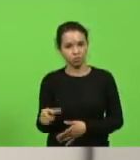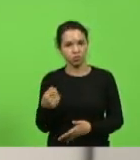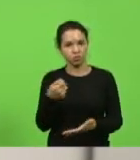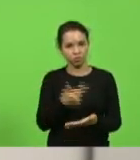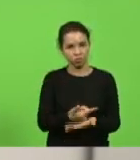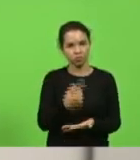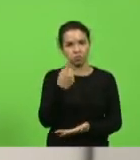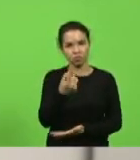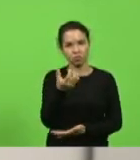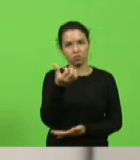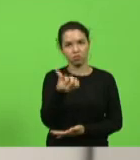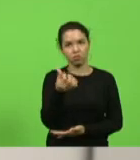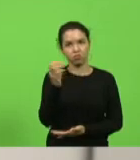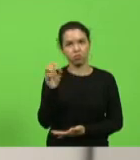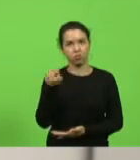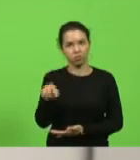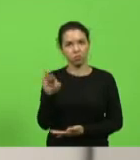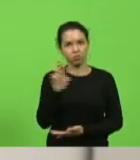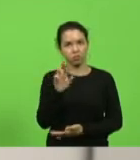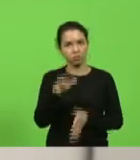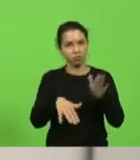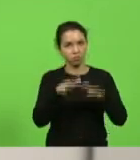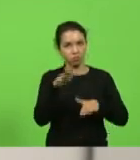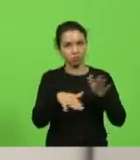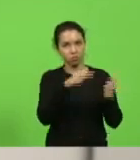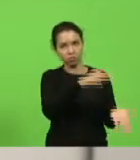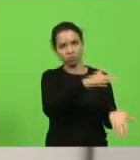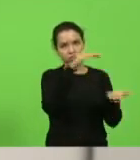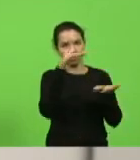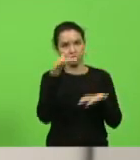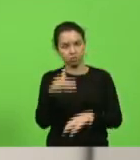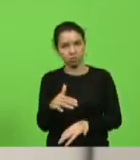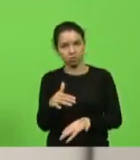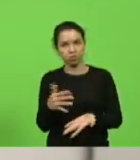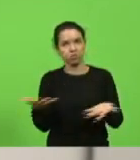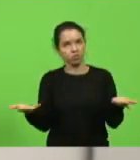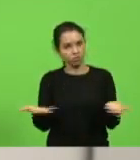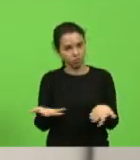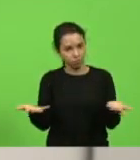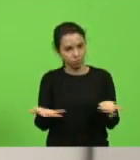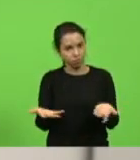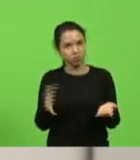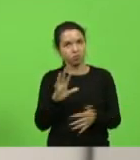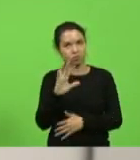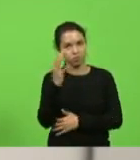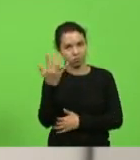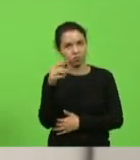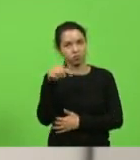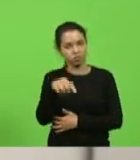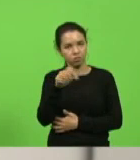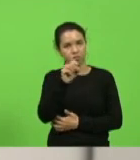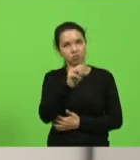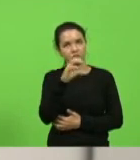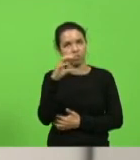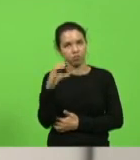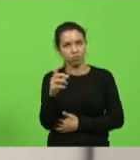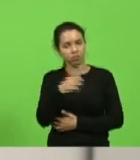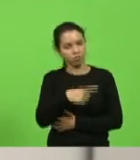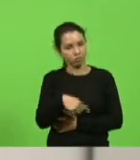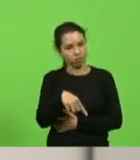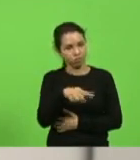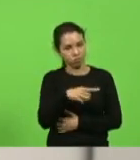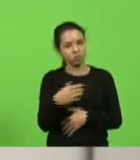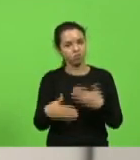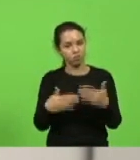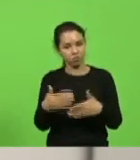R$ 160.000 às vezes não recebe. É a situação que estamos lidando hoje em Santa Catarina. Nós estamos com o processo